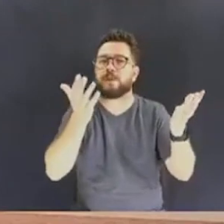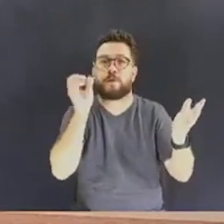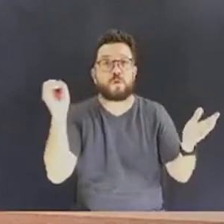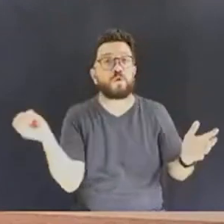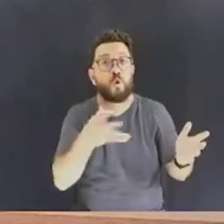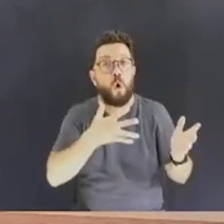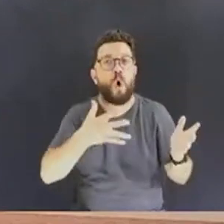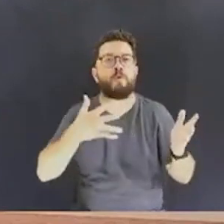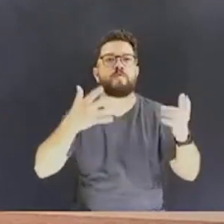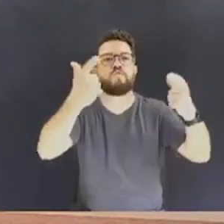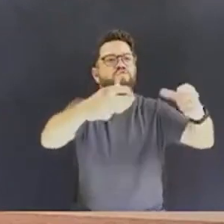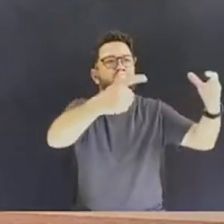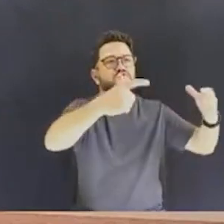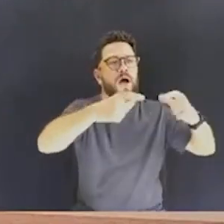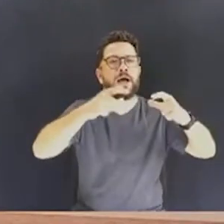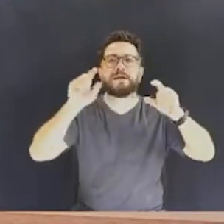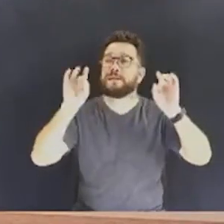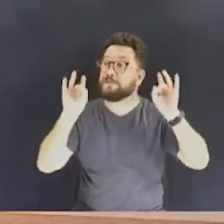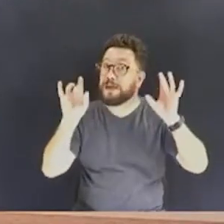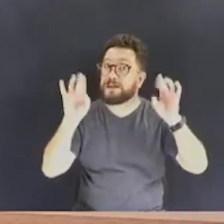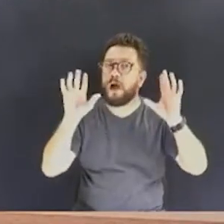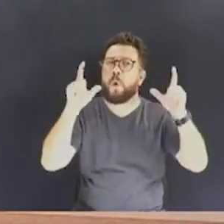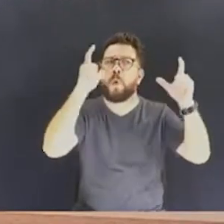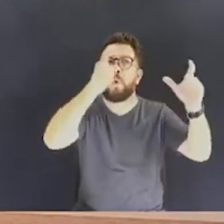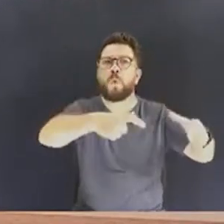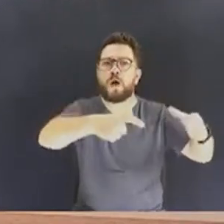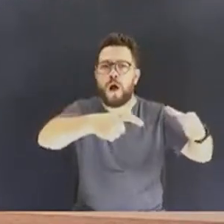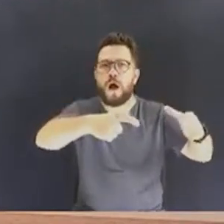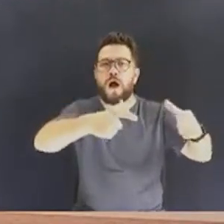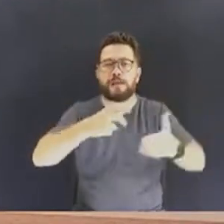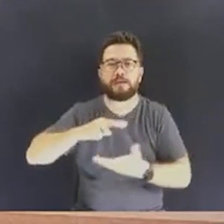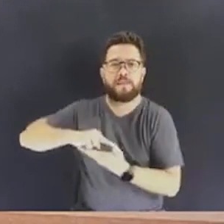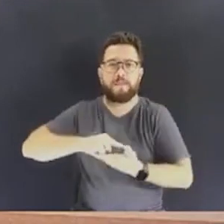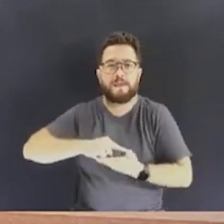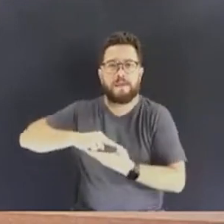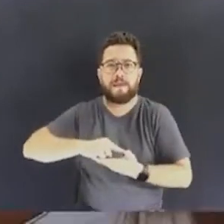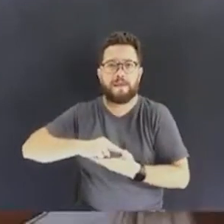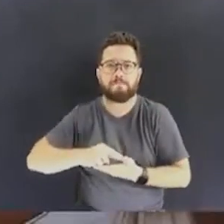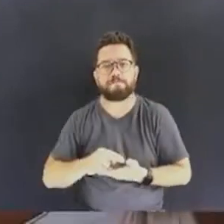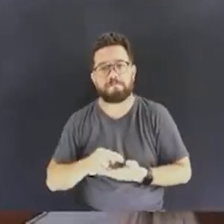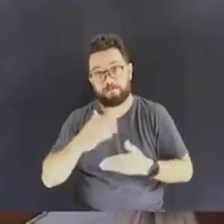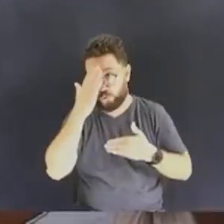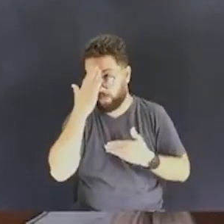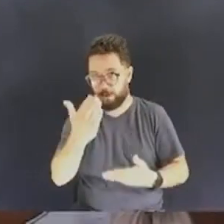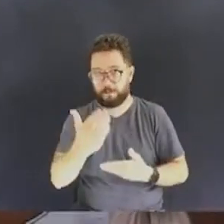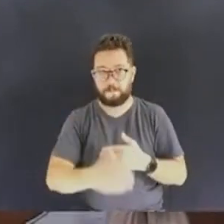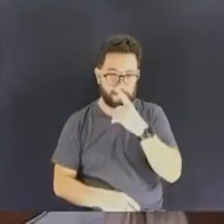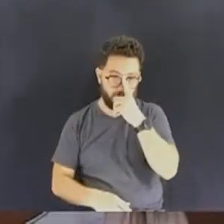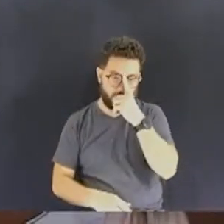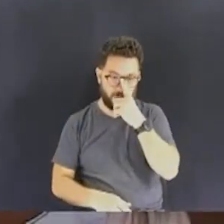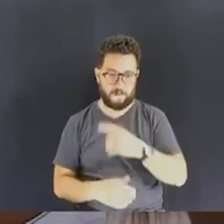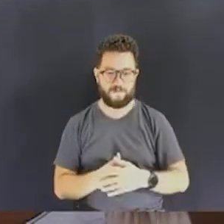em especial o CMEIs, e também de atendimento integral. Seria isso. Obrigada. Ok, já passo a